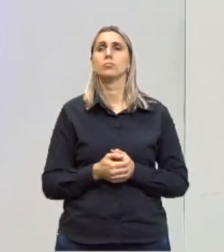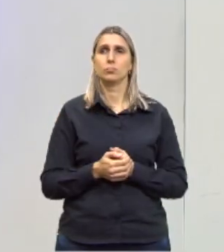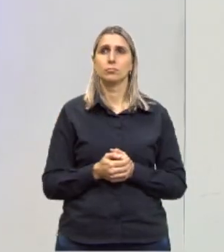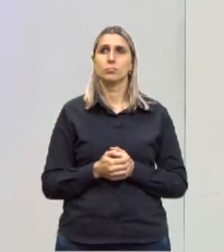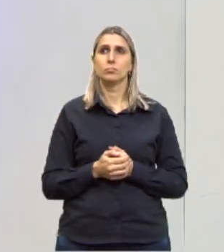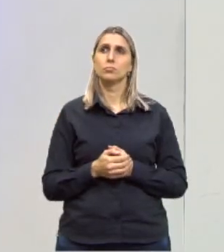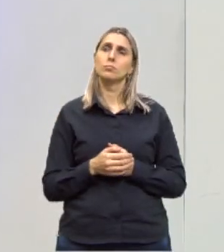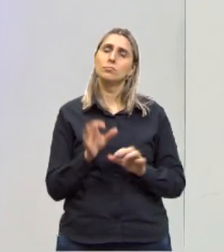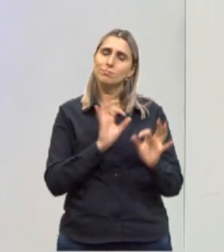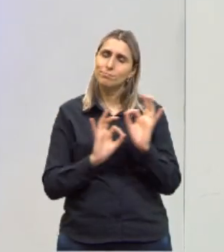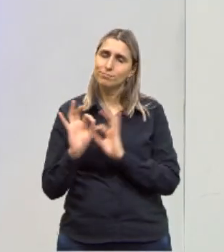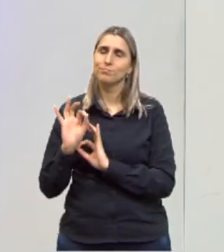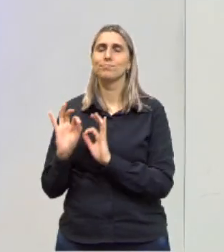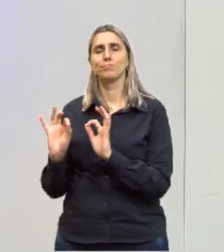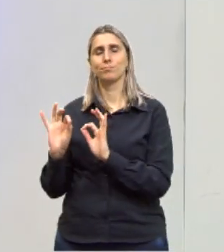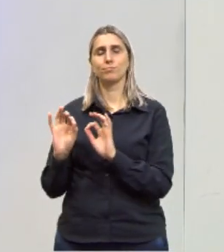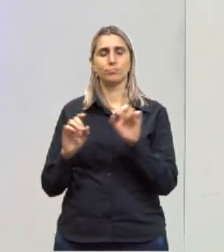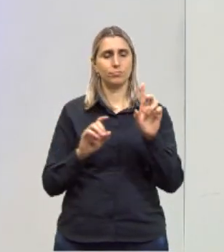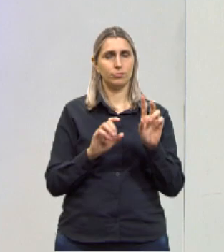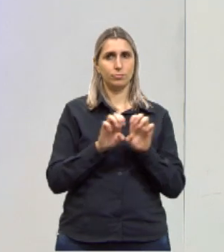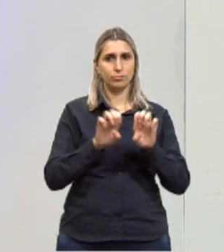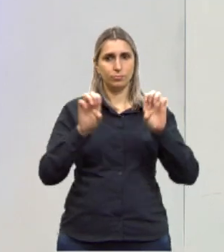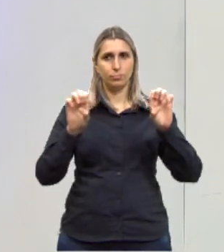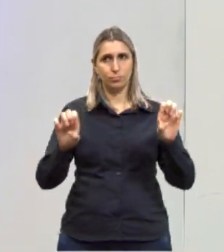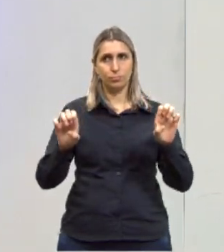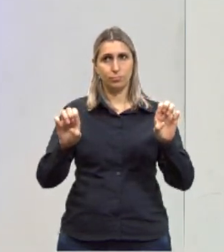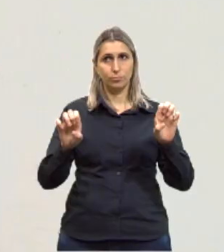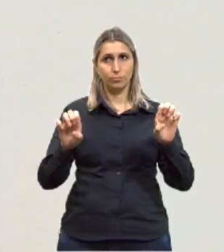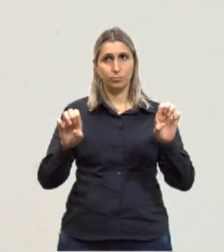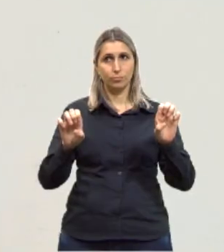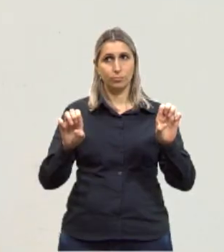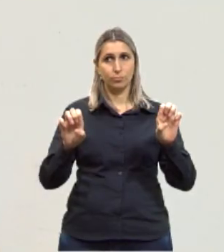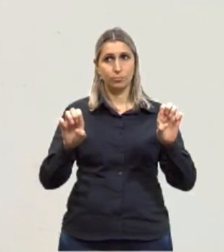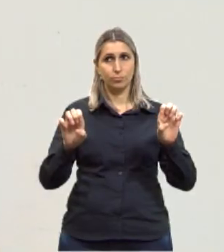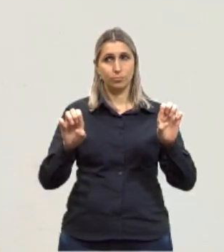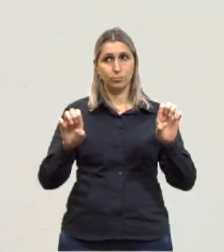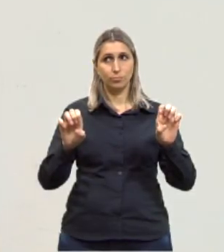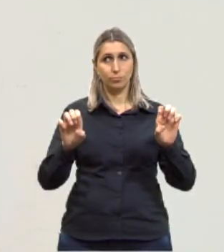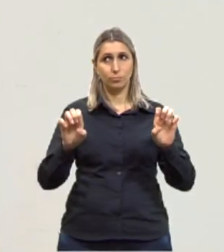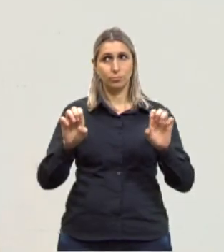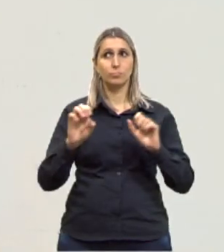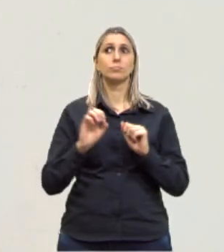Certo? Então, arrumei a equação e ela ficou uma equação